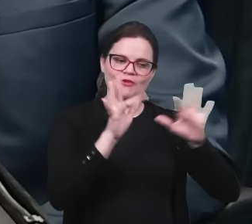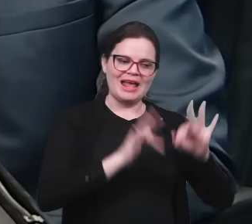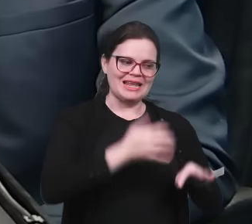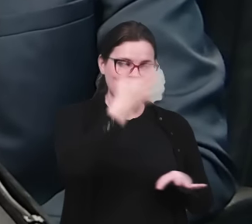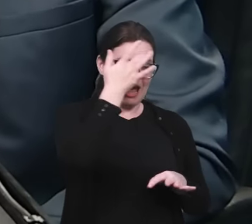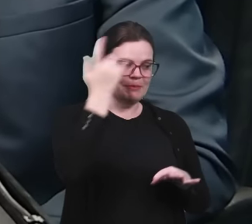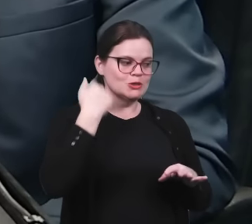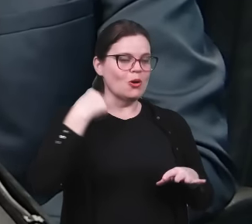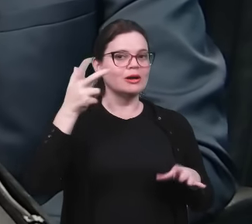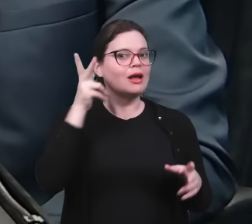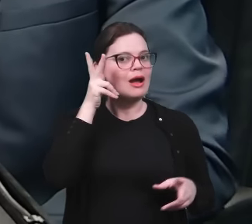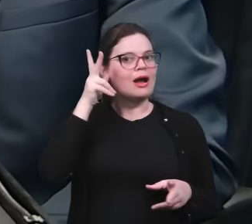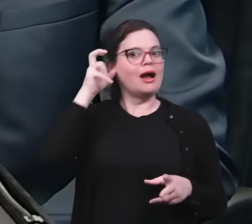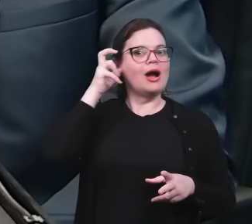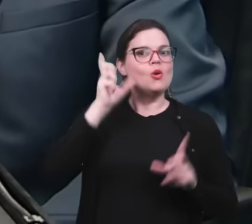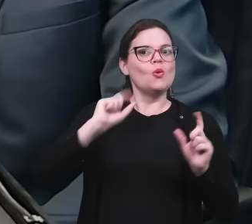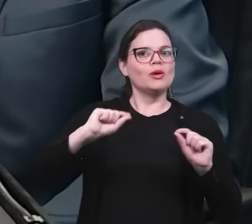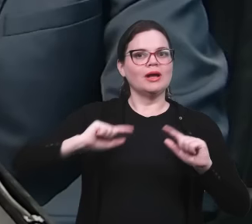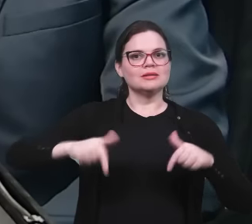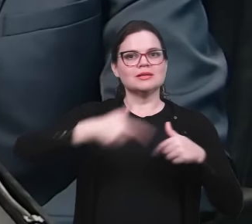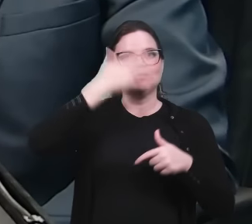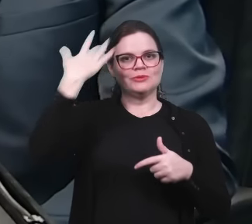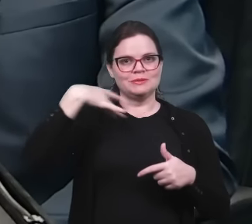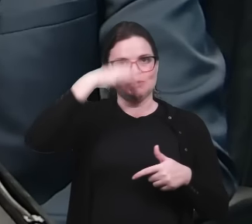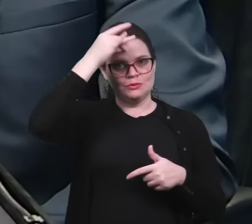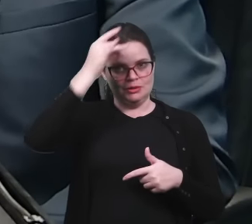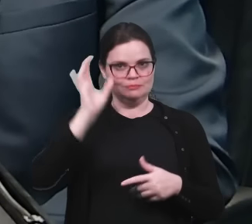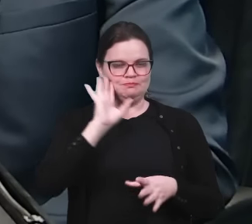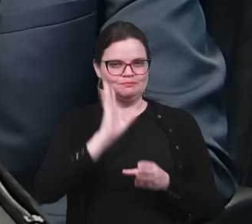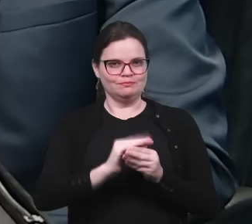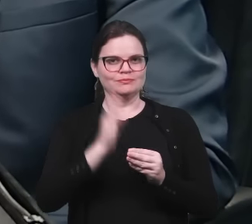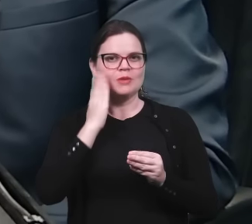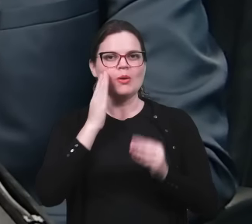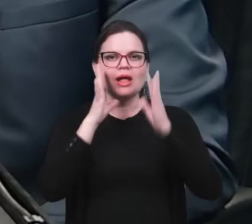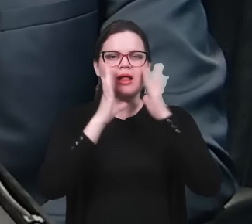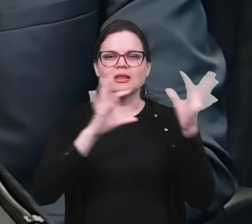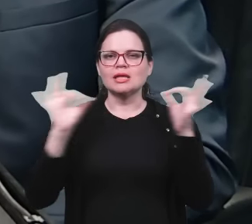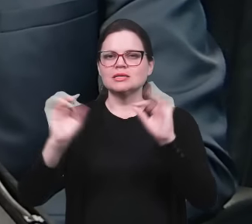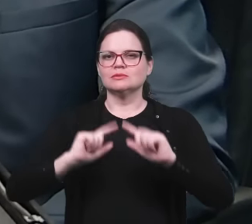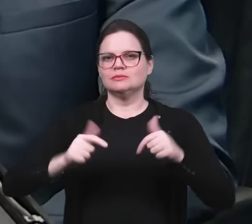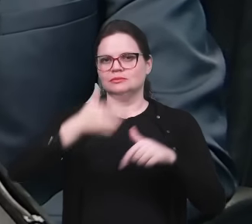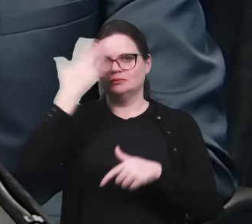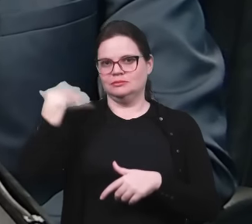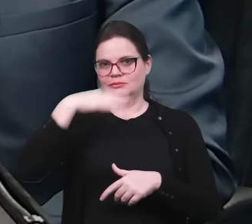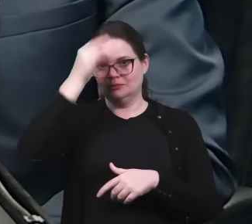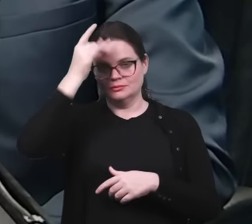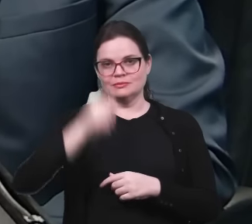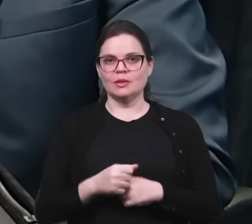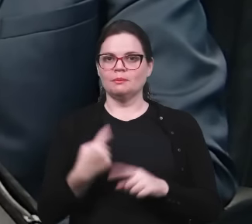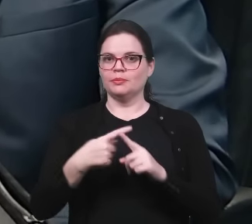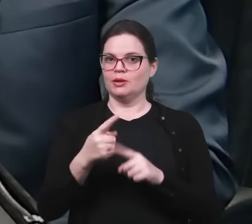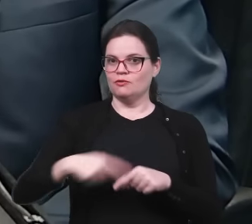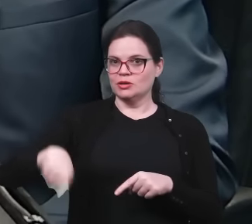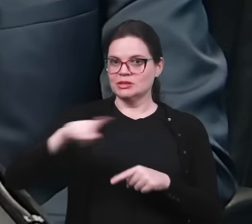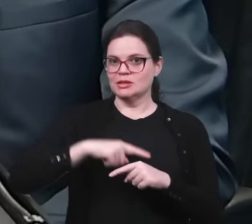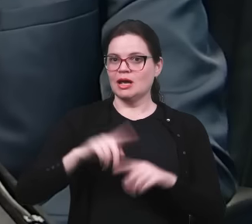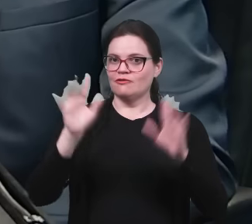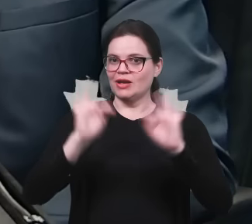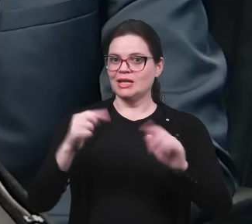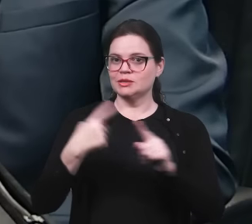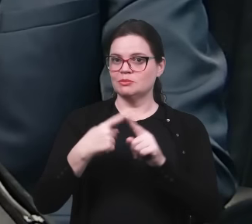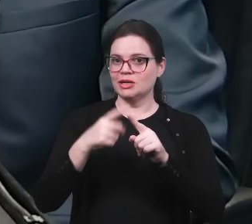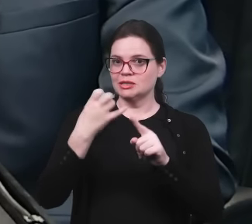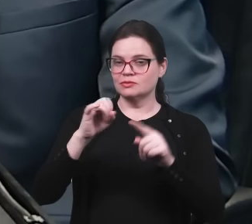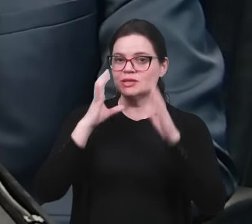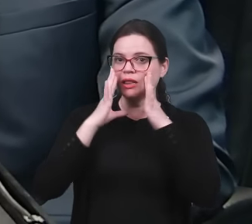isso é a nossa alegria. Nós queremos dizer a você que está nos ouvindo que o Espírito Santo quer falar com você. Quer